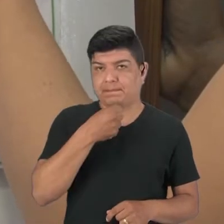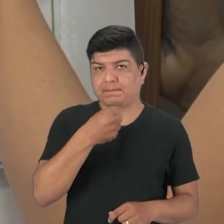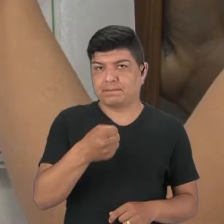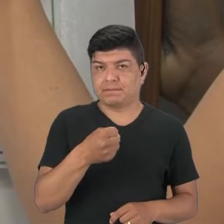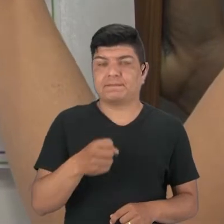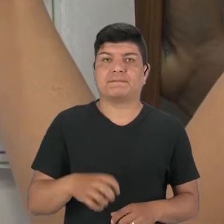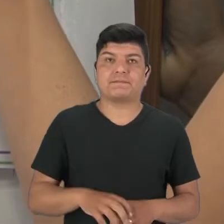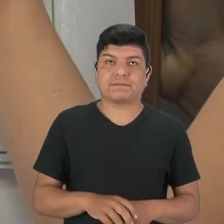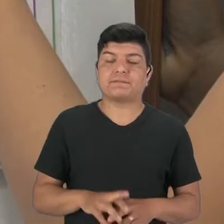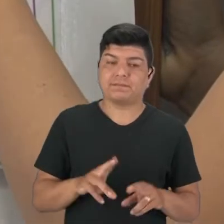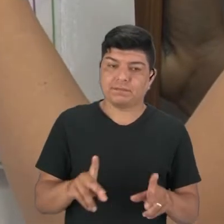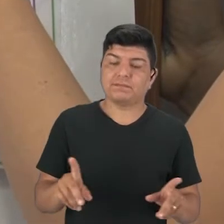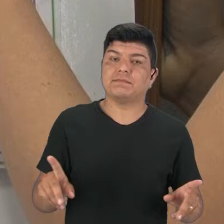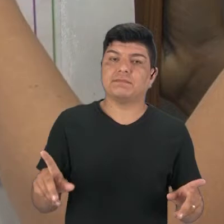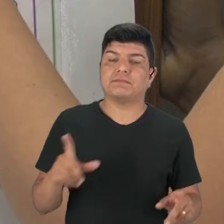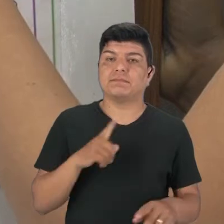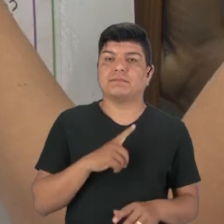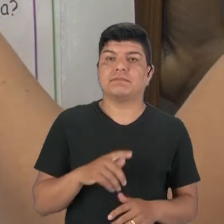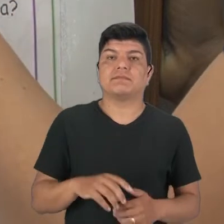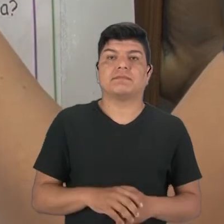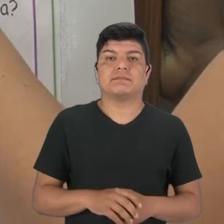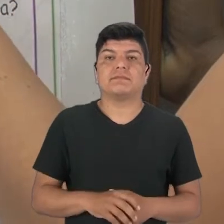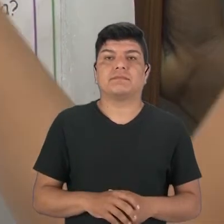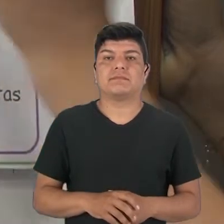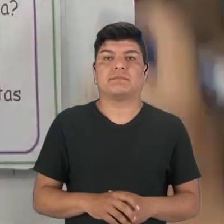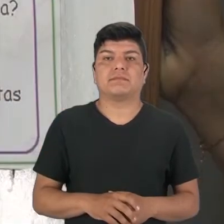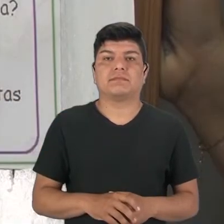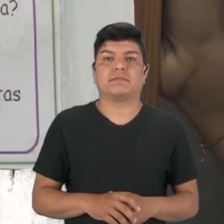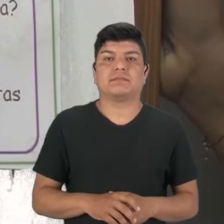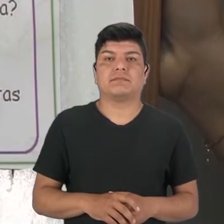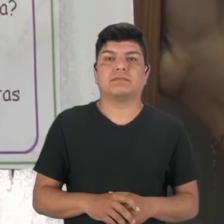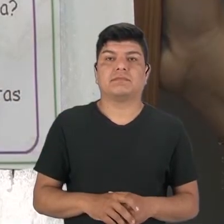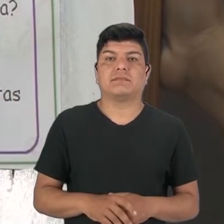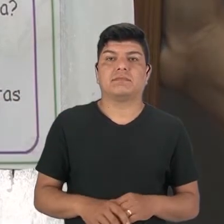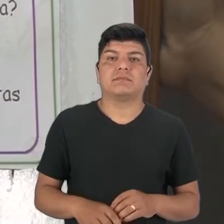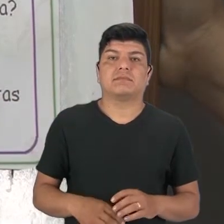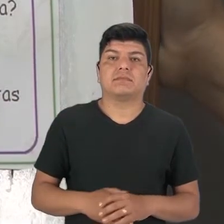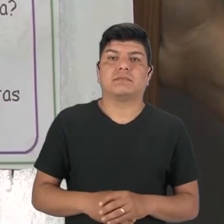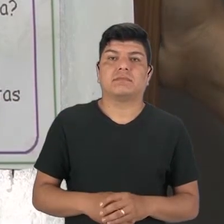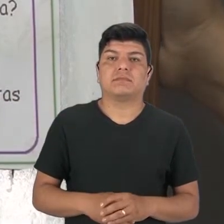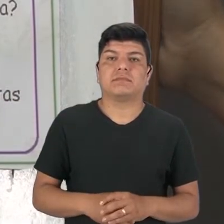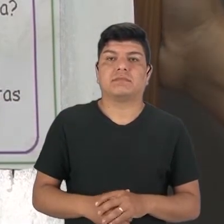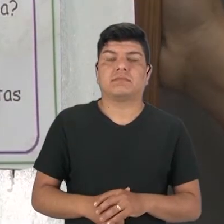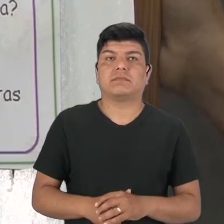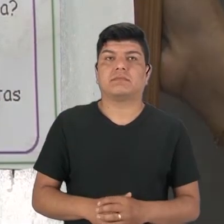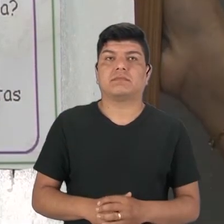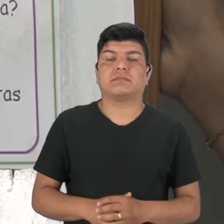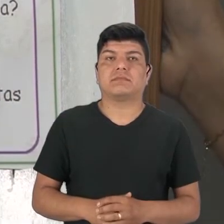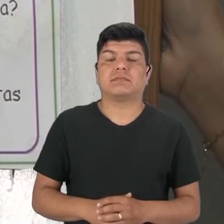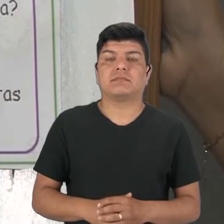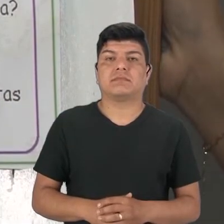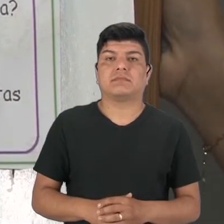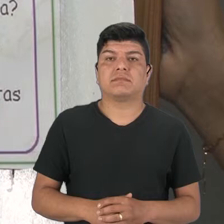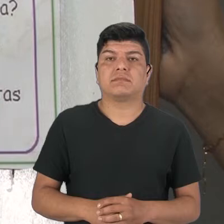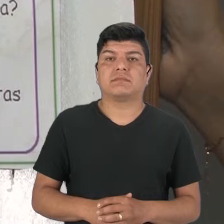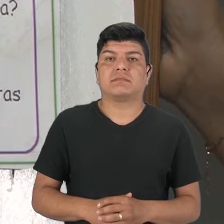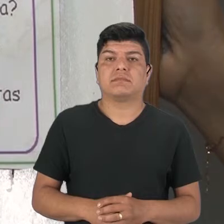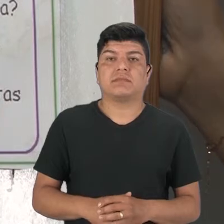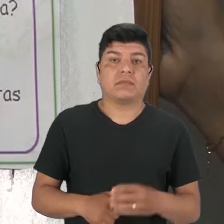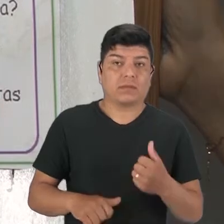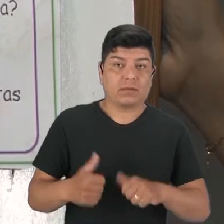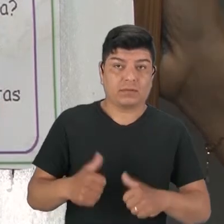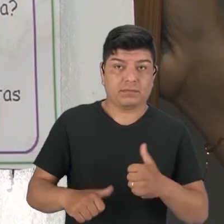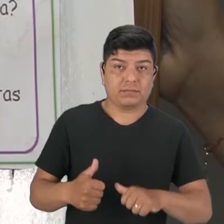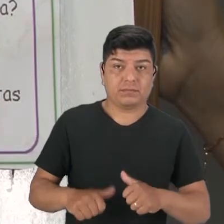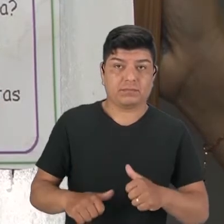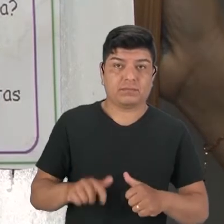entrevistados. Essa é a diferença, né, de um e de outro, ok? Vamos